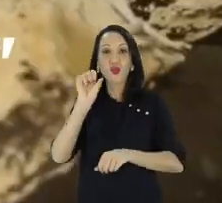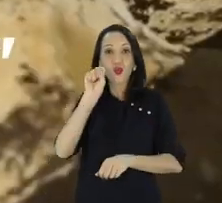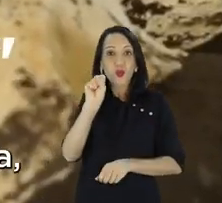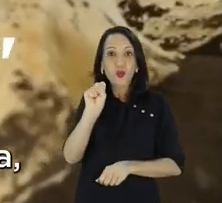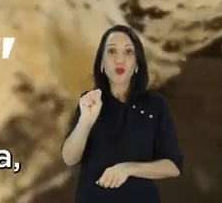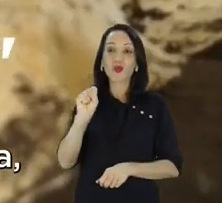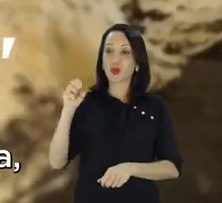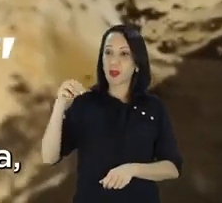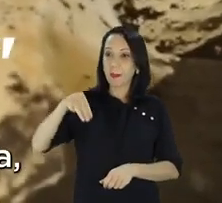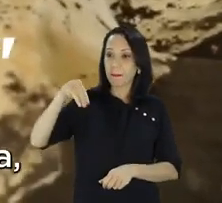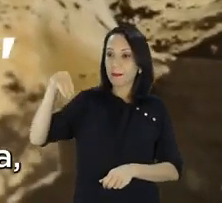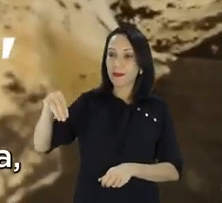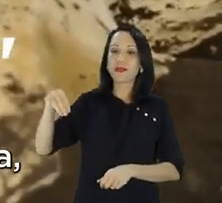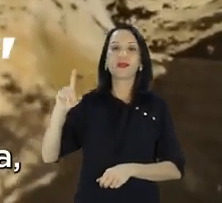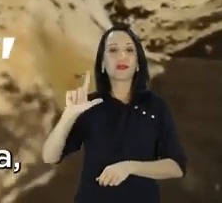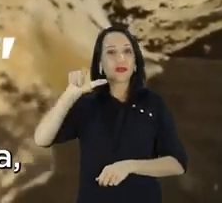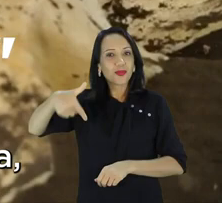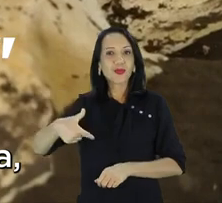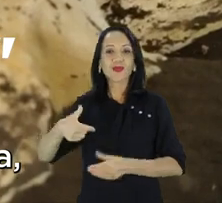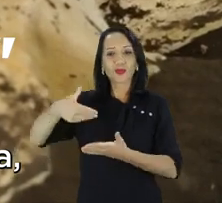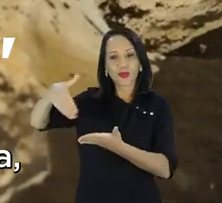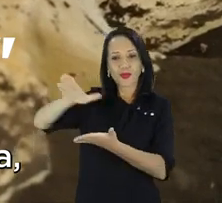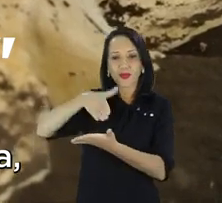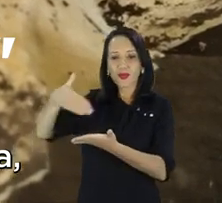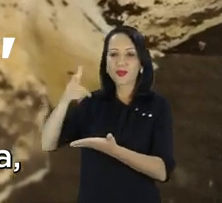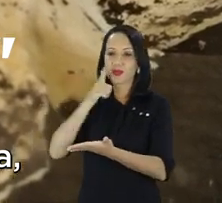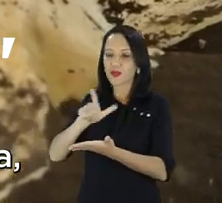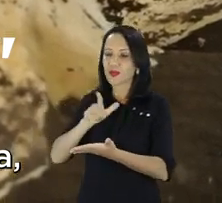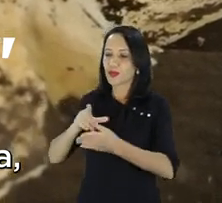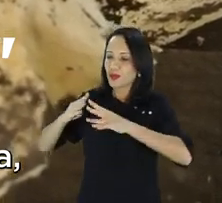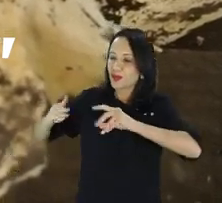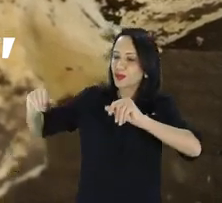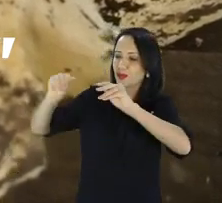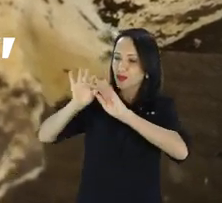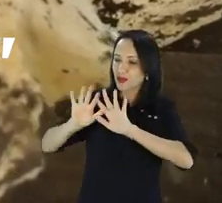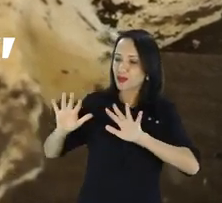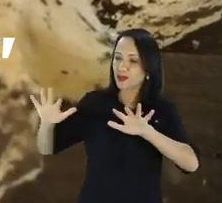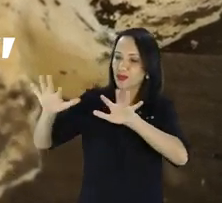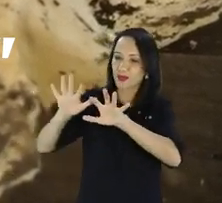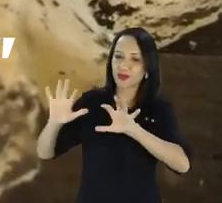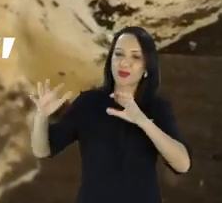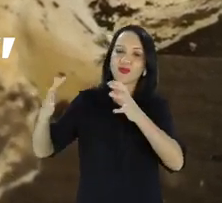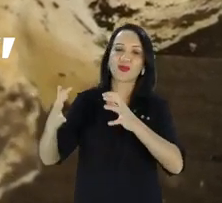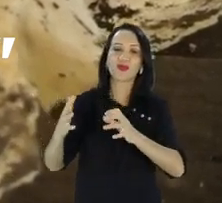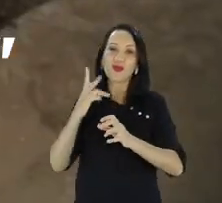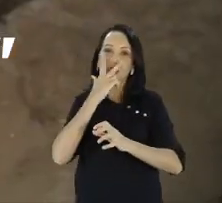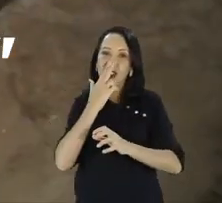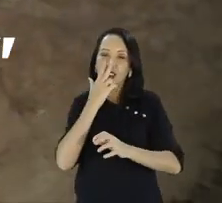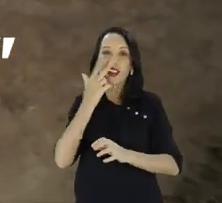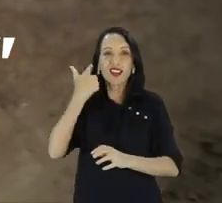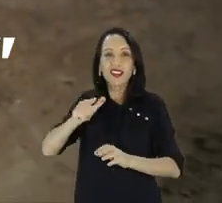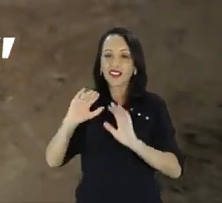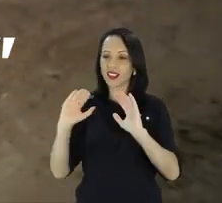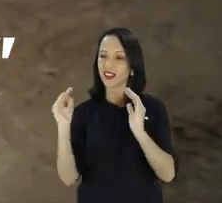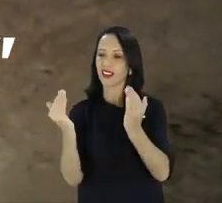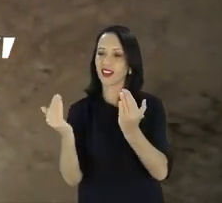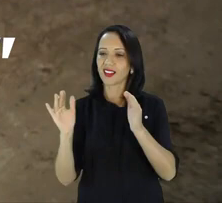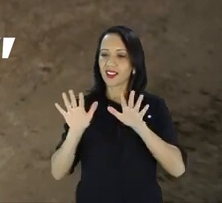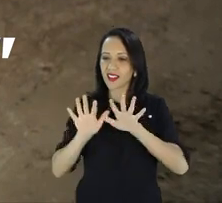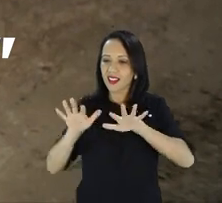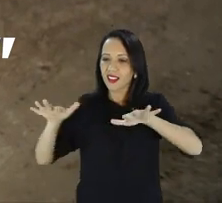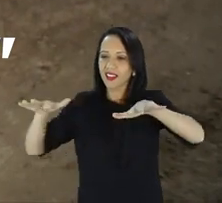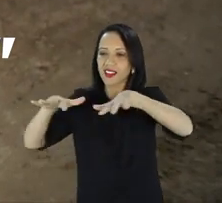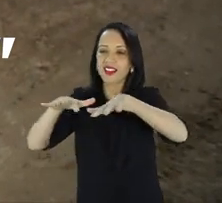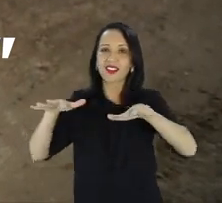mm depois é feito um contra molde novamente na terra é onde você faz o formato ao